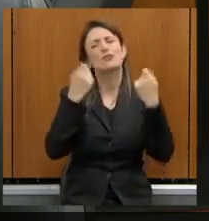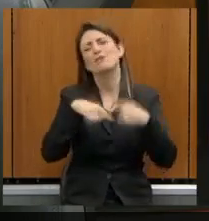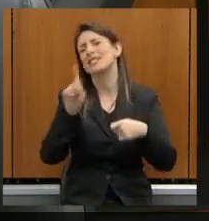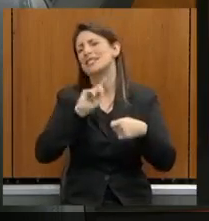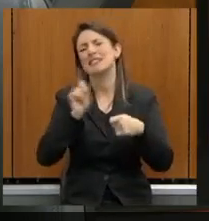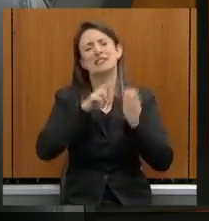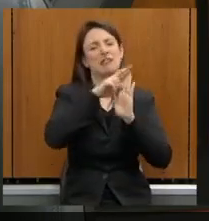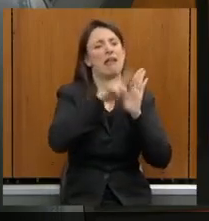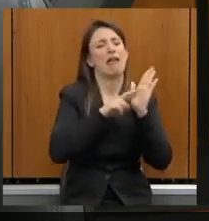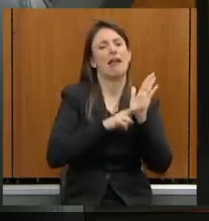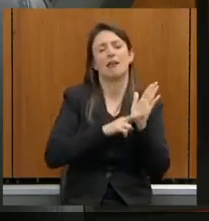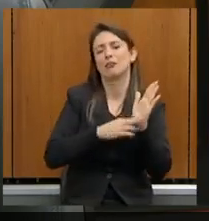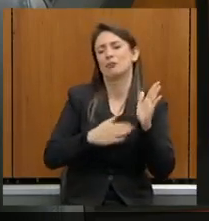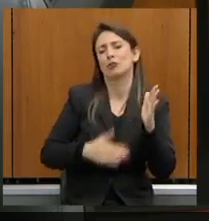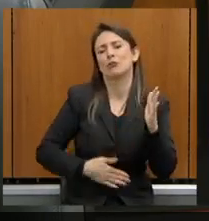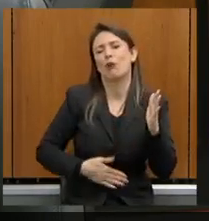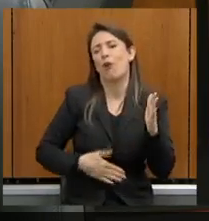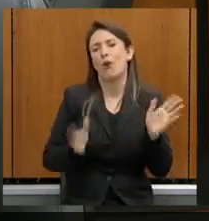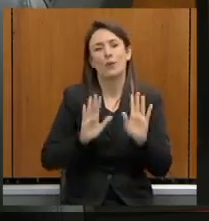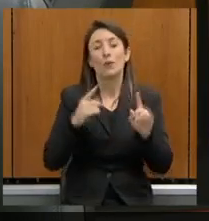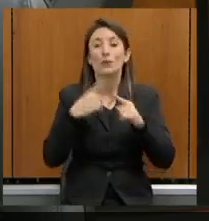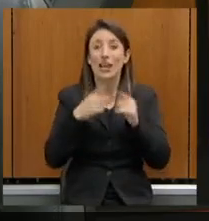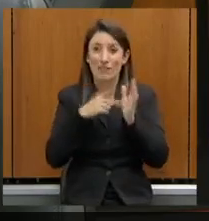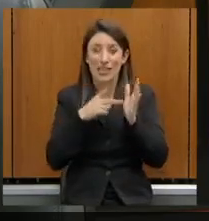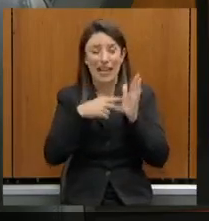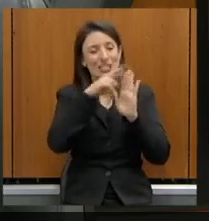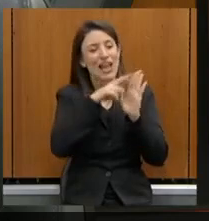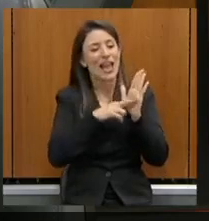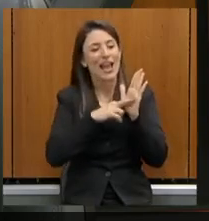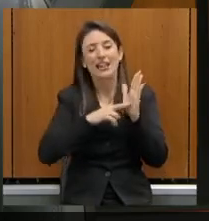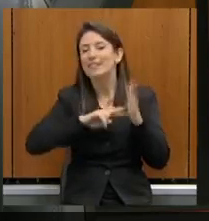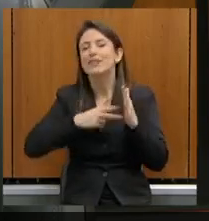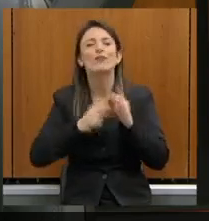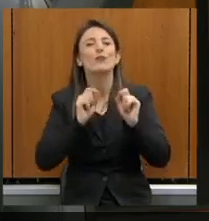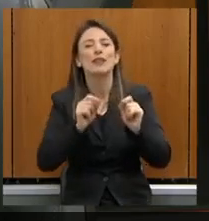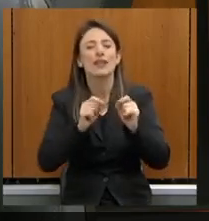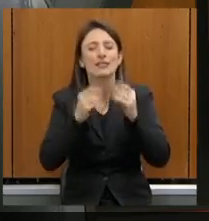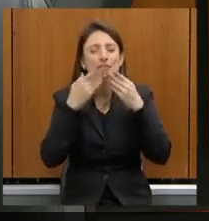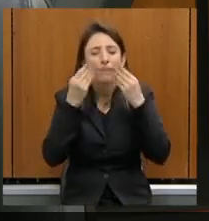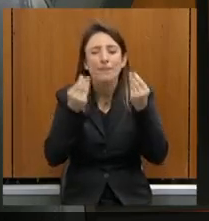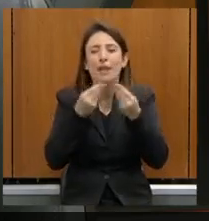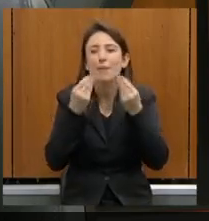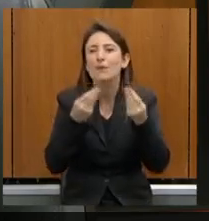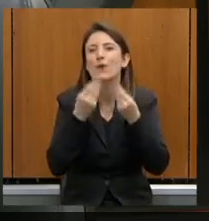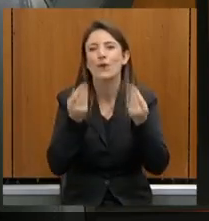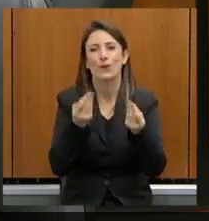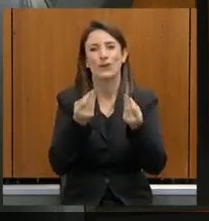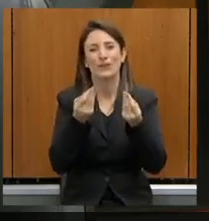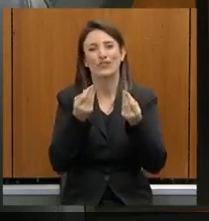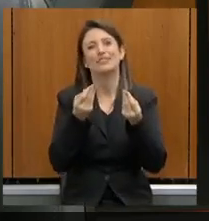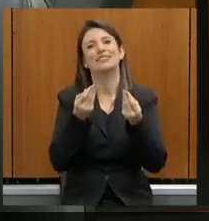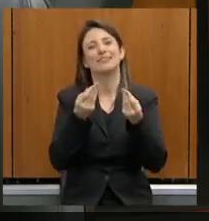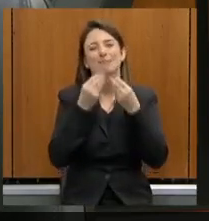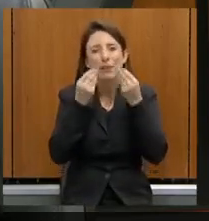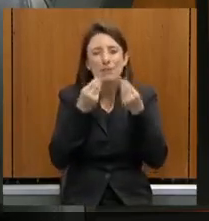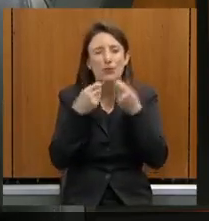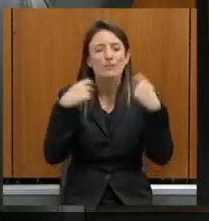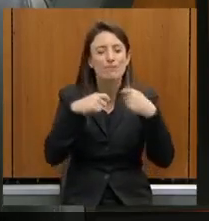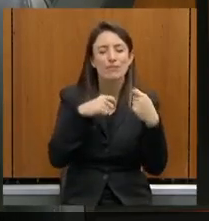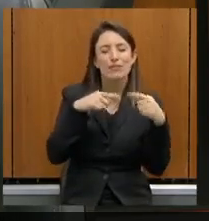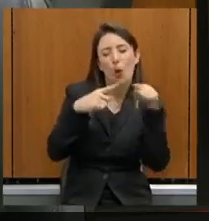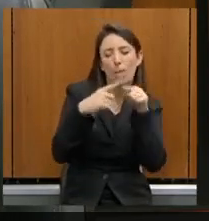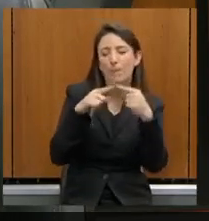nome, porque as regras são sabores muito bem colocados na harmonia